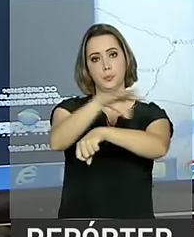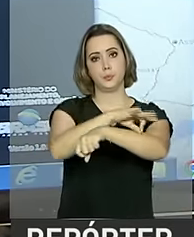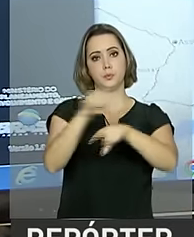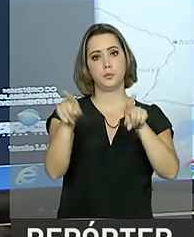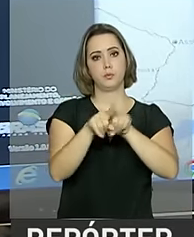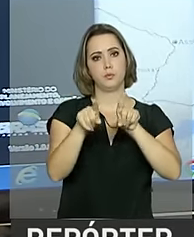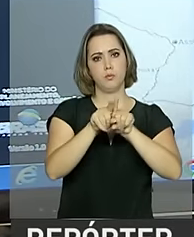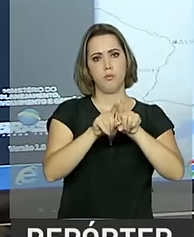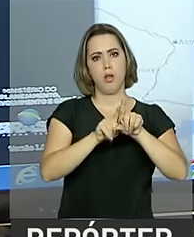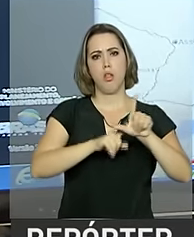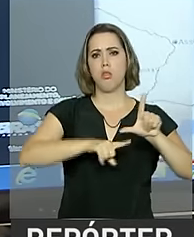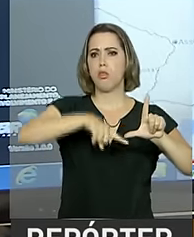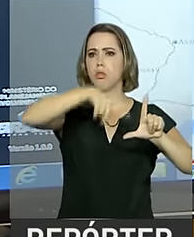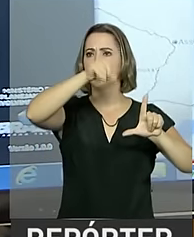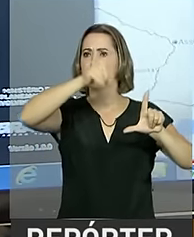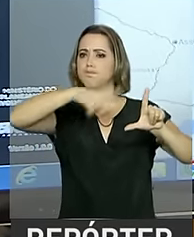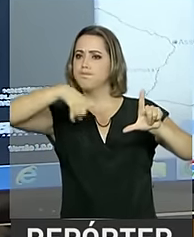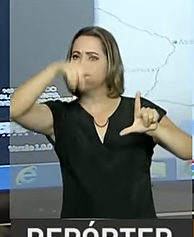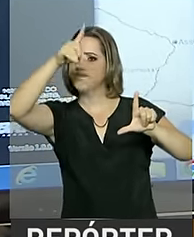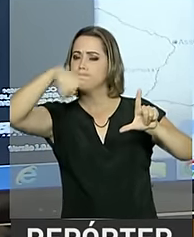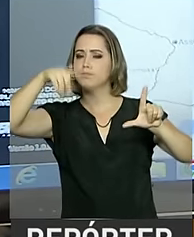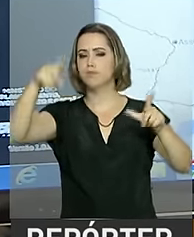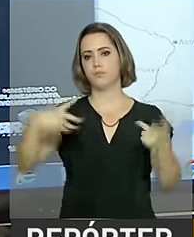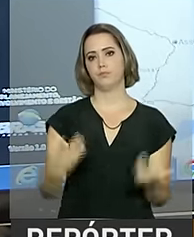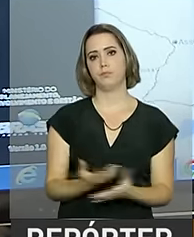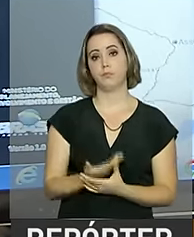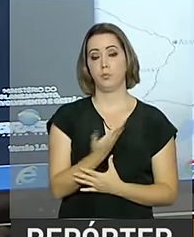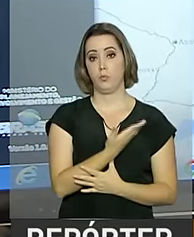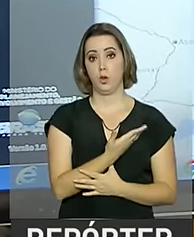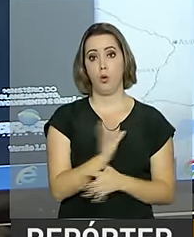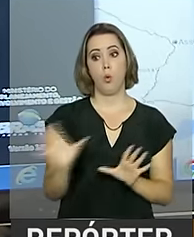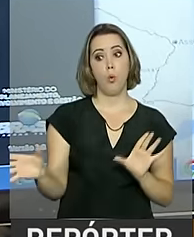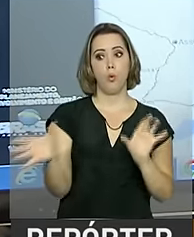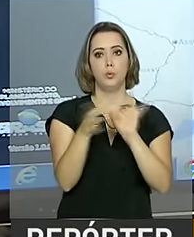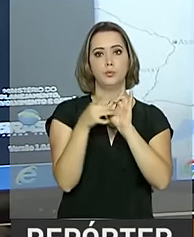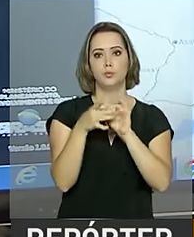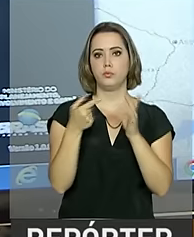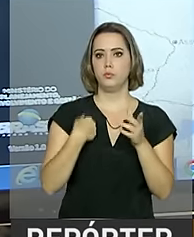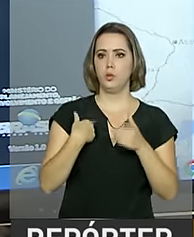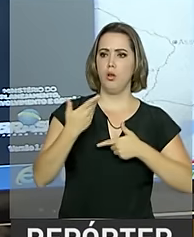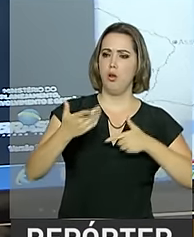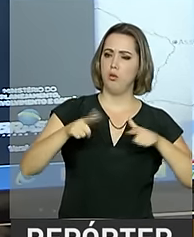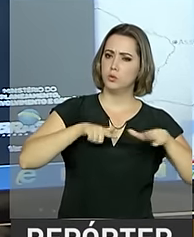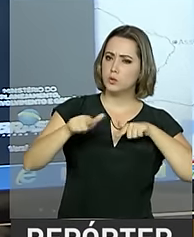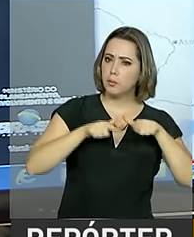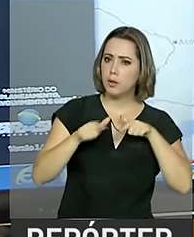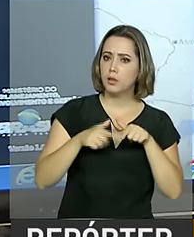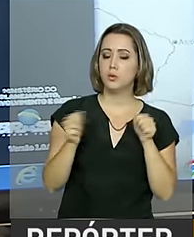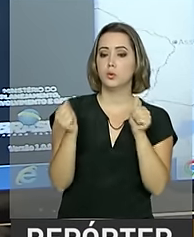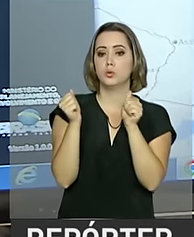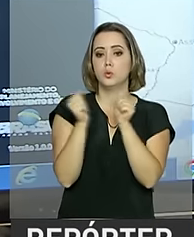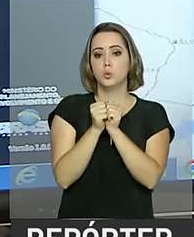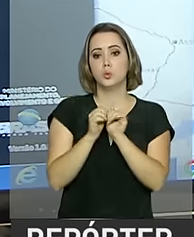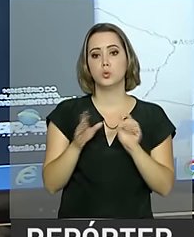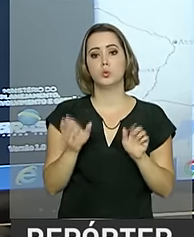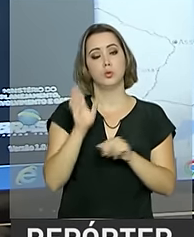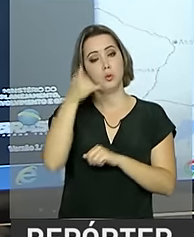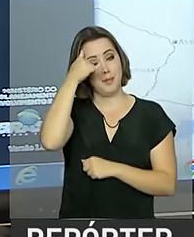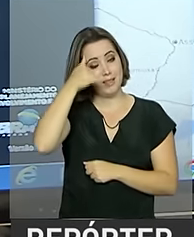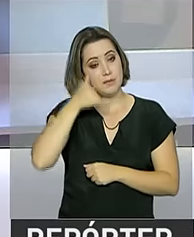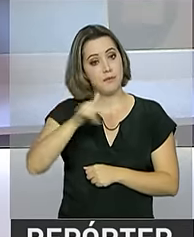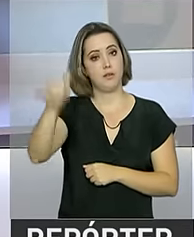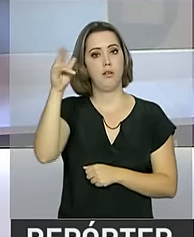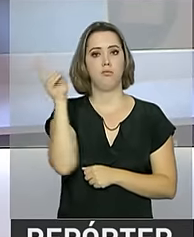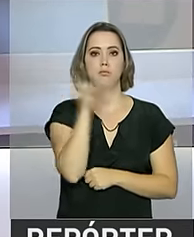o conjunto dos Servidores utilizando isso ao redor do Brasil e agora também os municípios vai trazer mais informações pro combate ainda mais